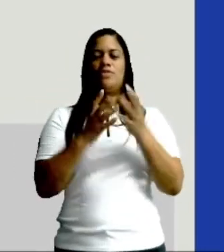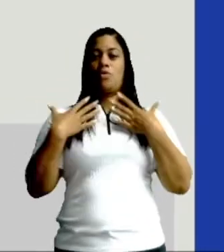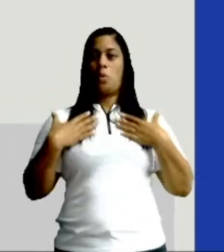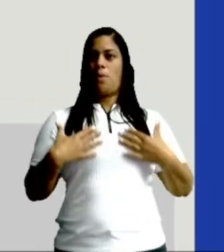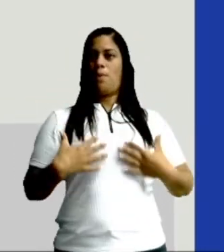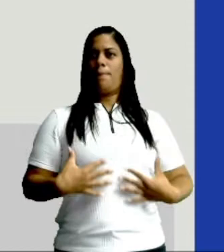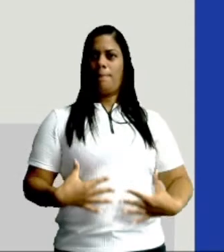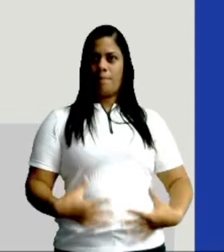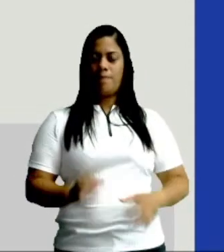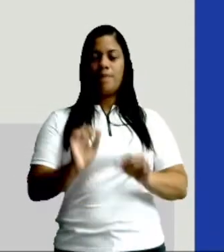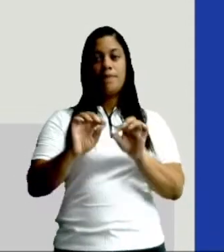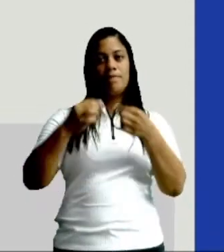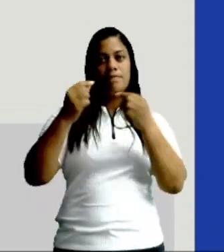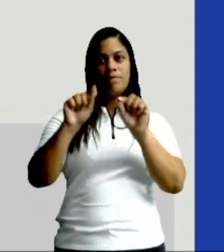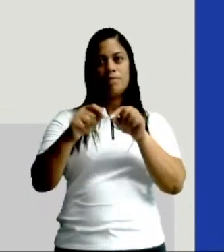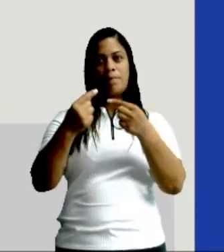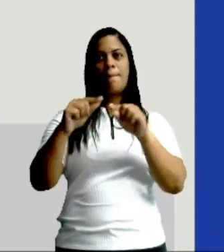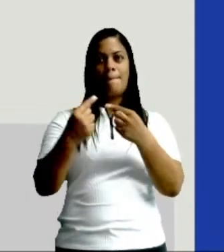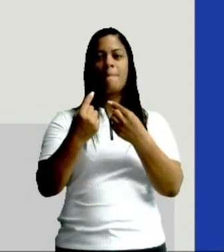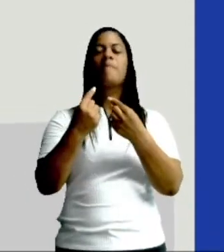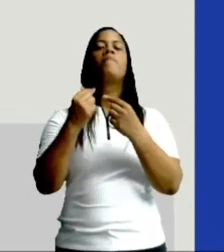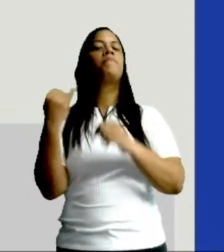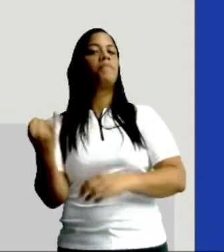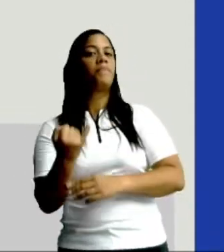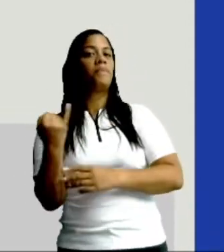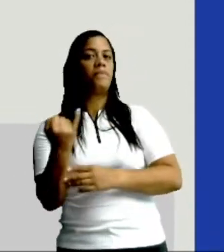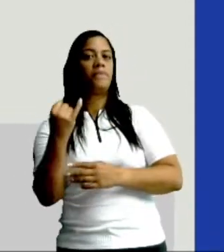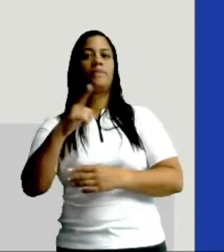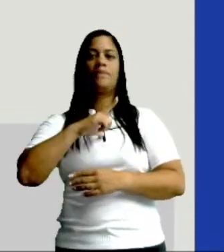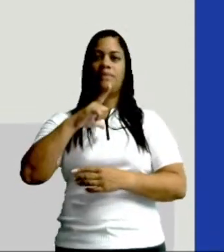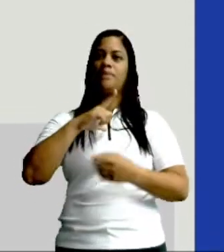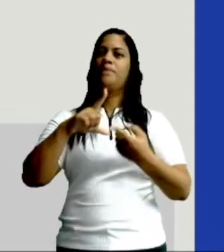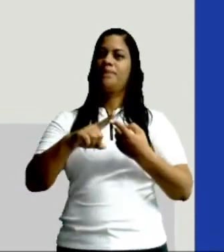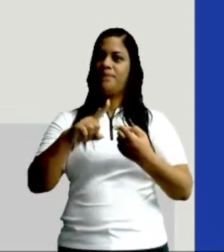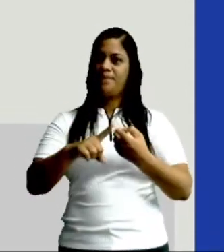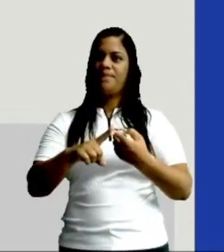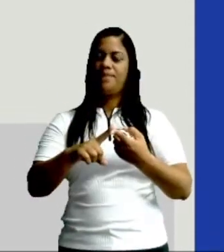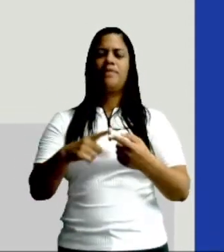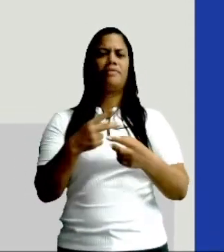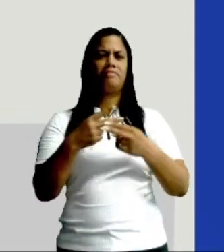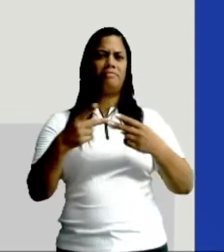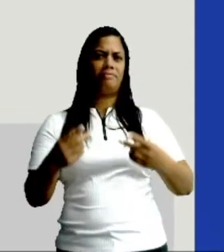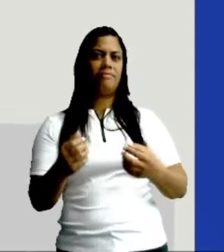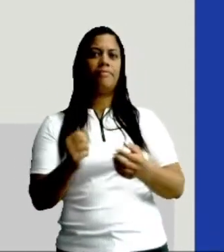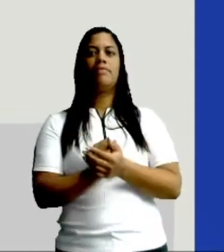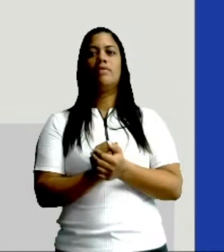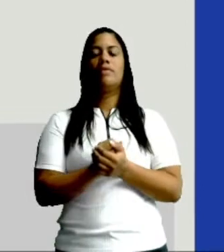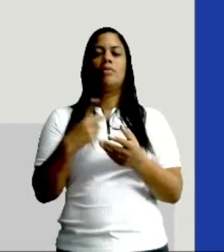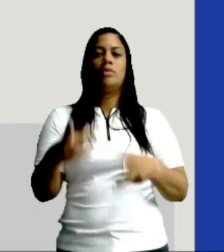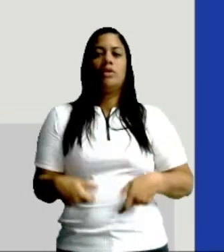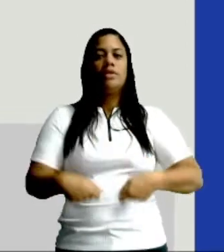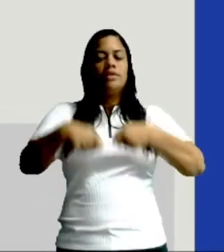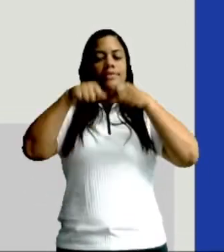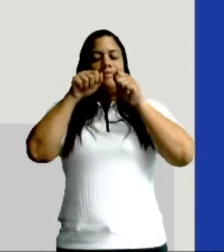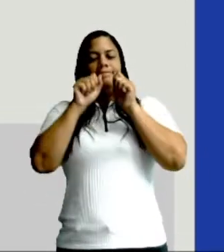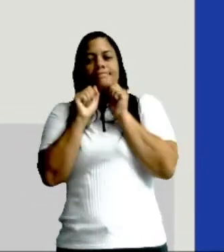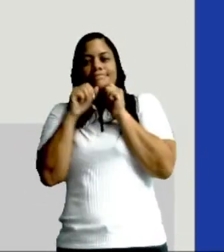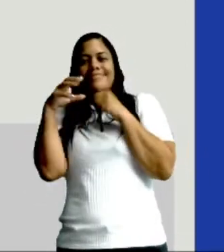roupas de lã e tricô. É importante possuir, então, alguns acessórios como os cobertores